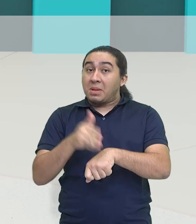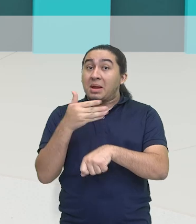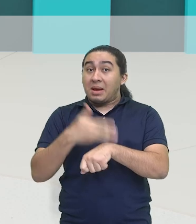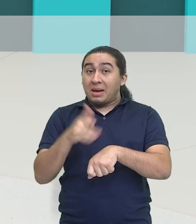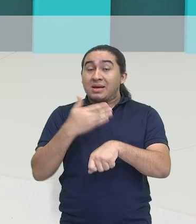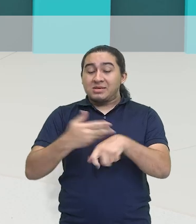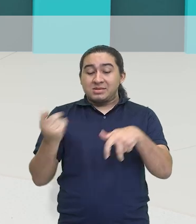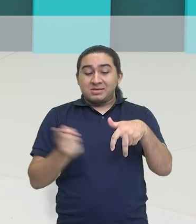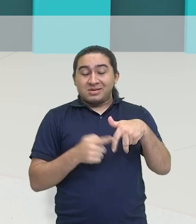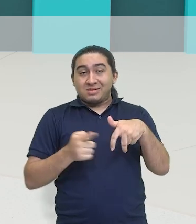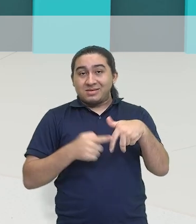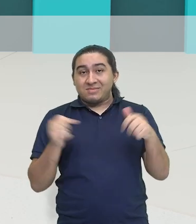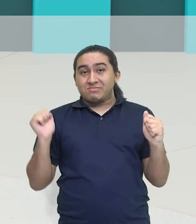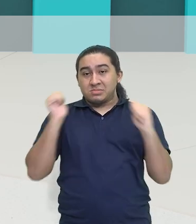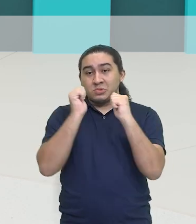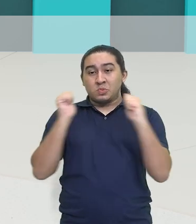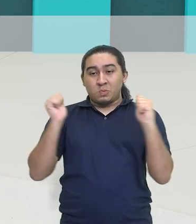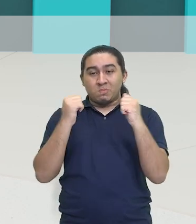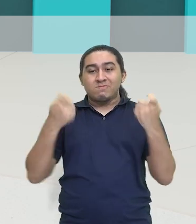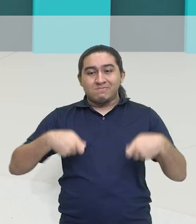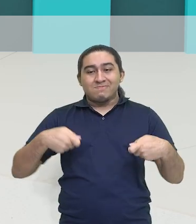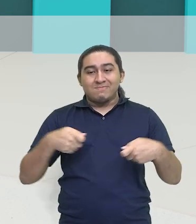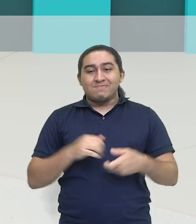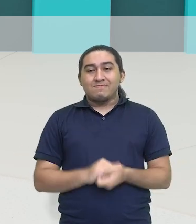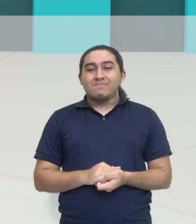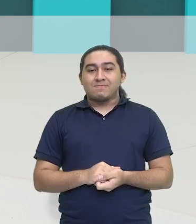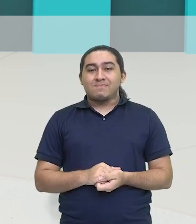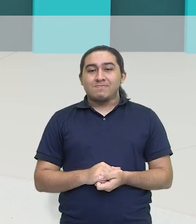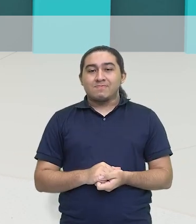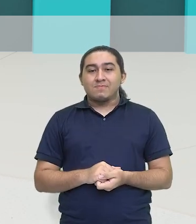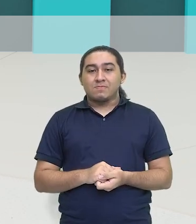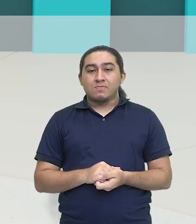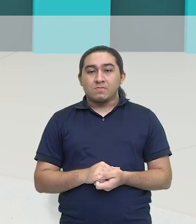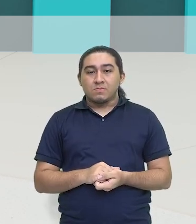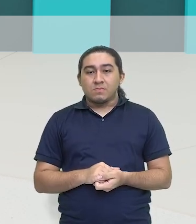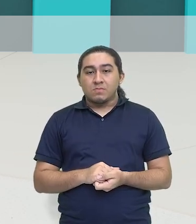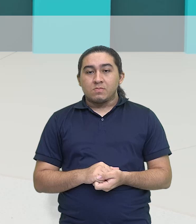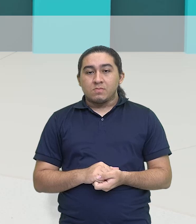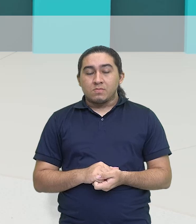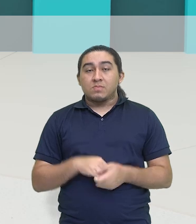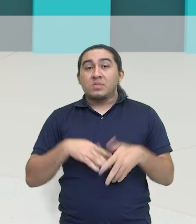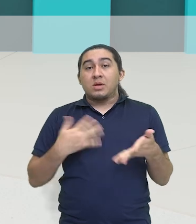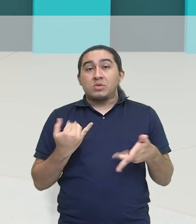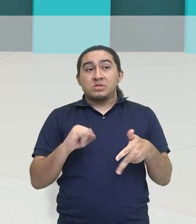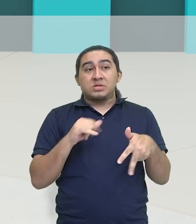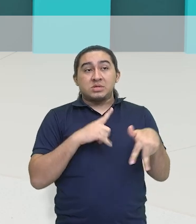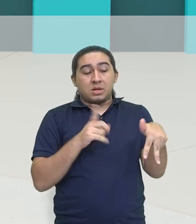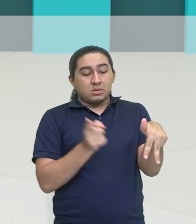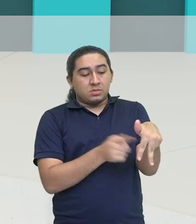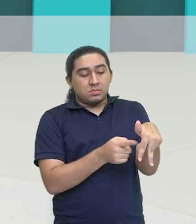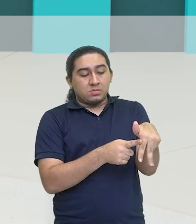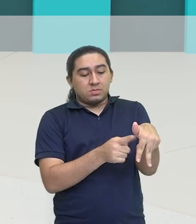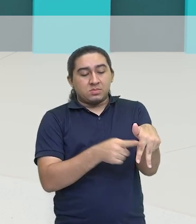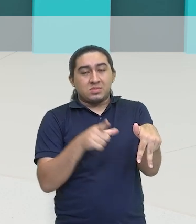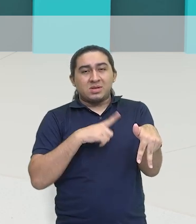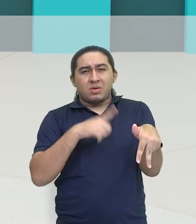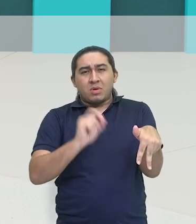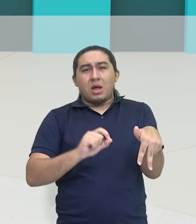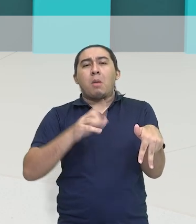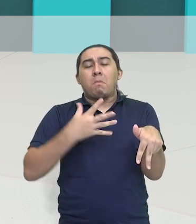membros inferiores, hein? Então, quem está aí com a sua região inferior toda